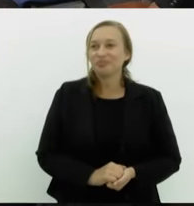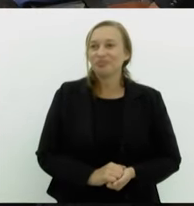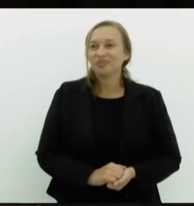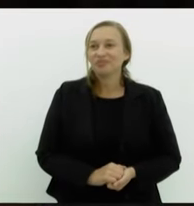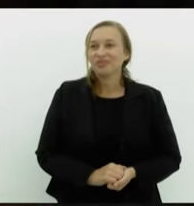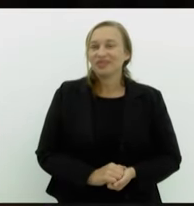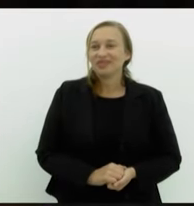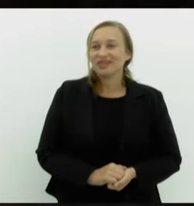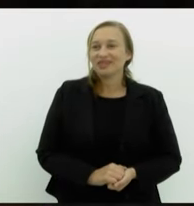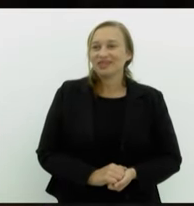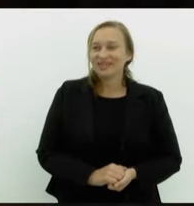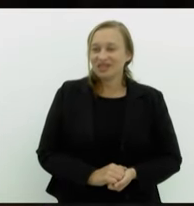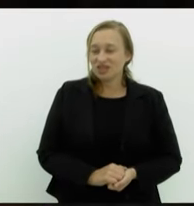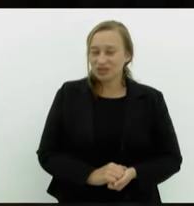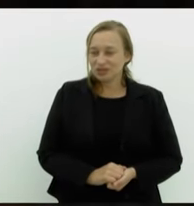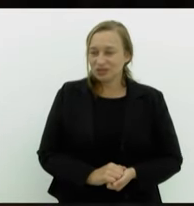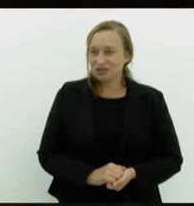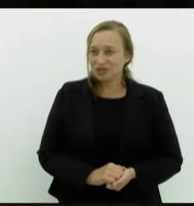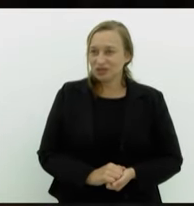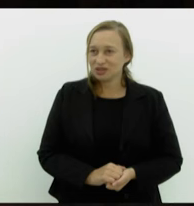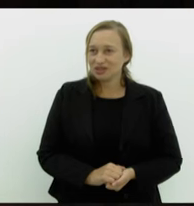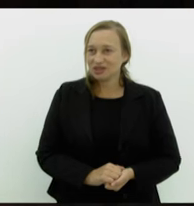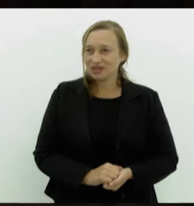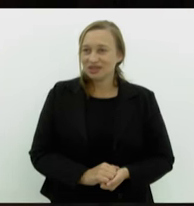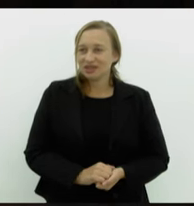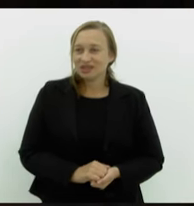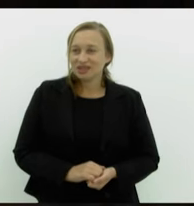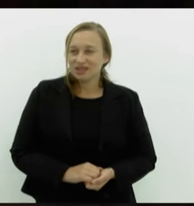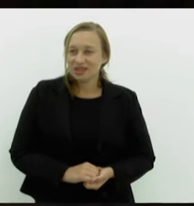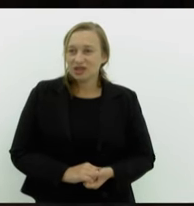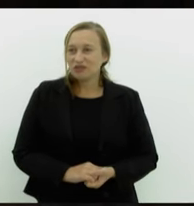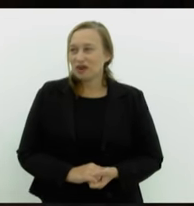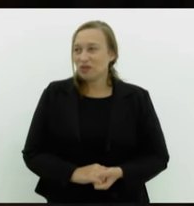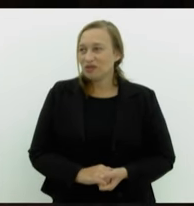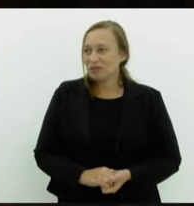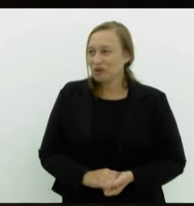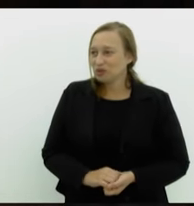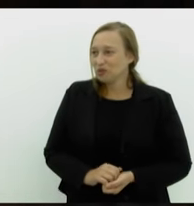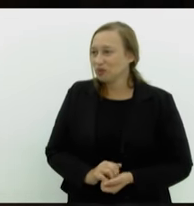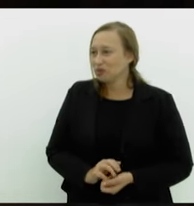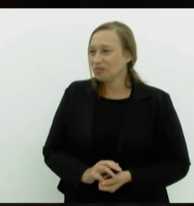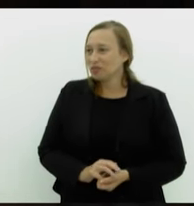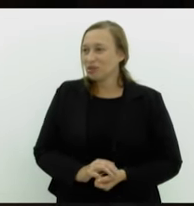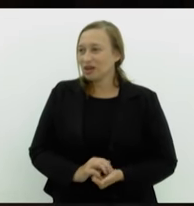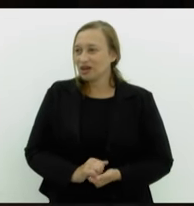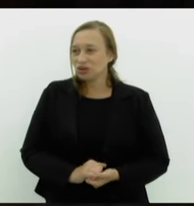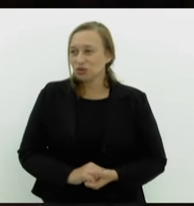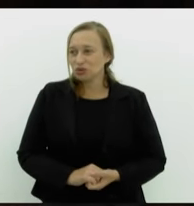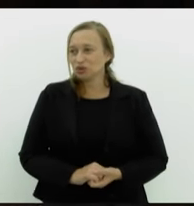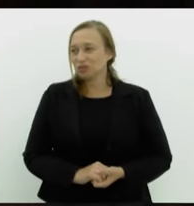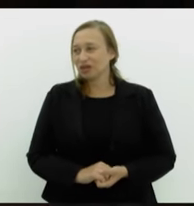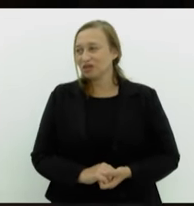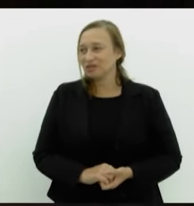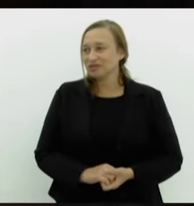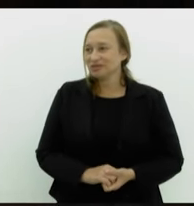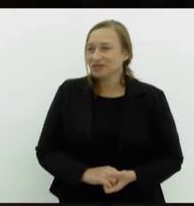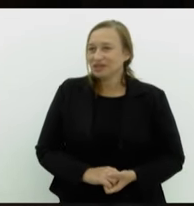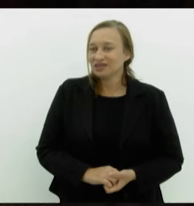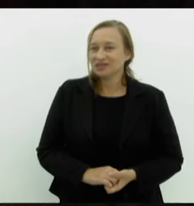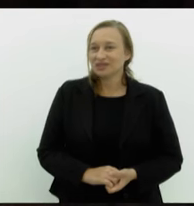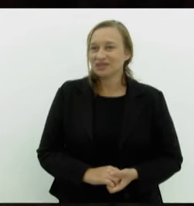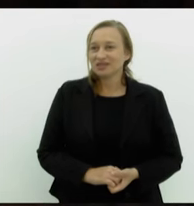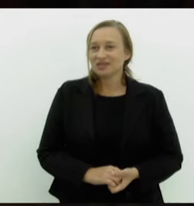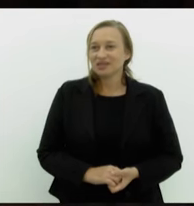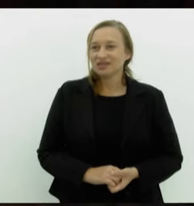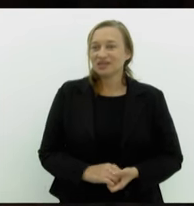aqui para trazer... Ô, Val, deputado Val... Por gentileza, chega aqui. Val, vem cá. Eu vou pedir o Val para trazer uma